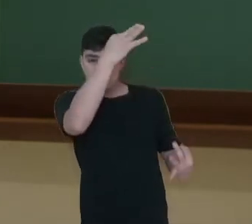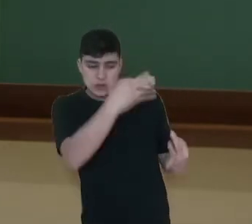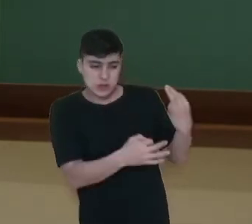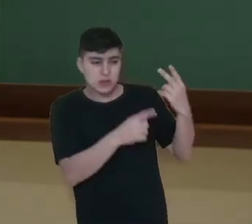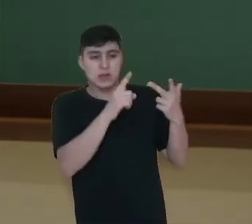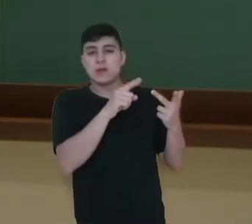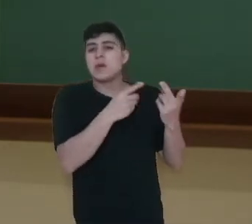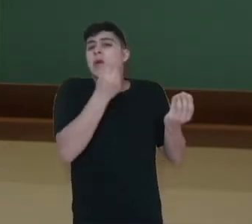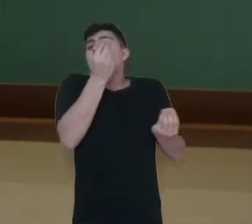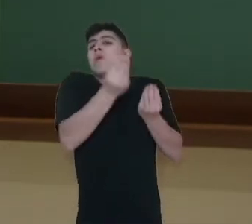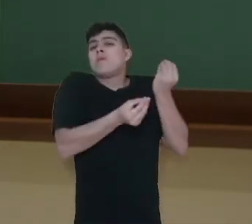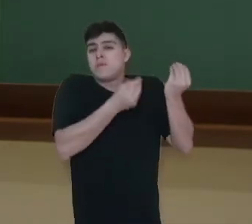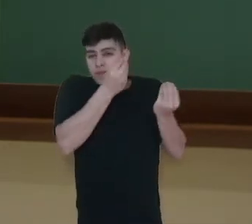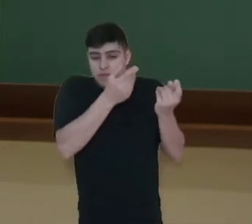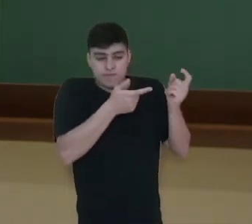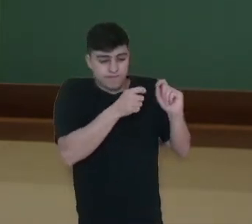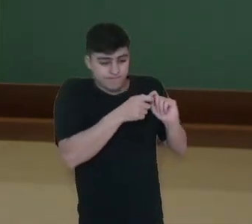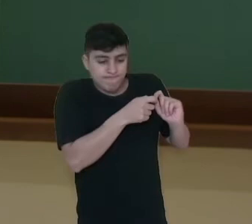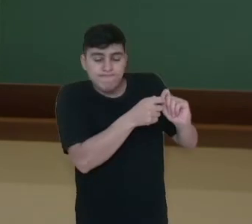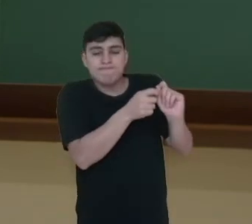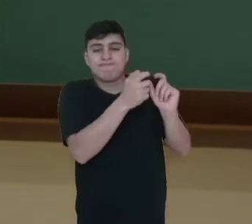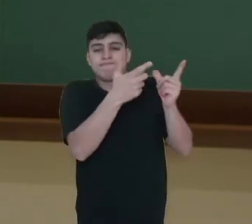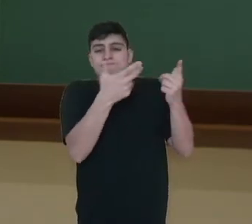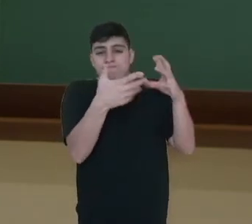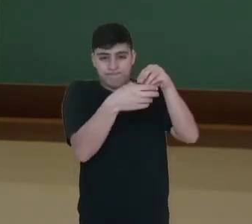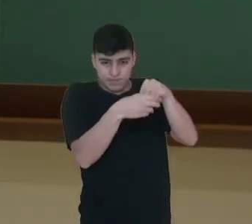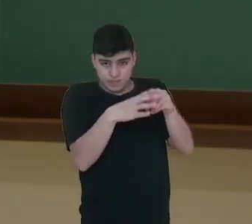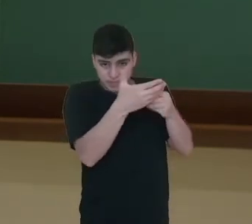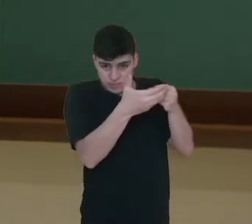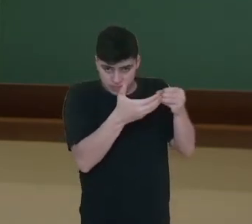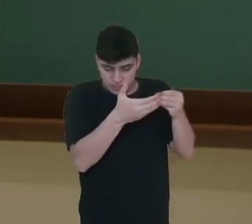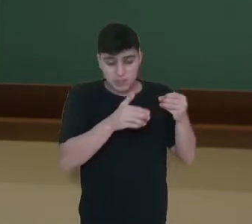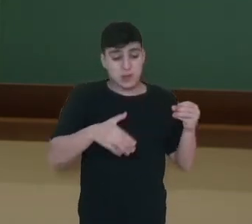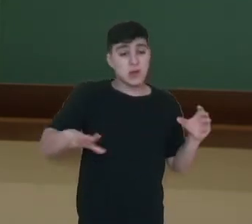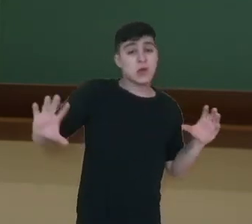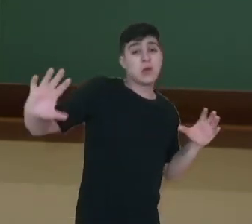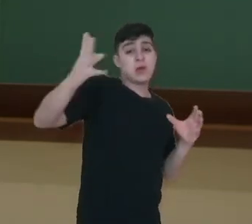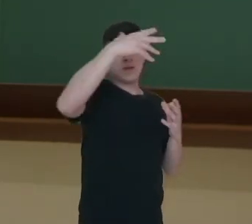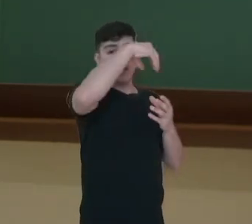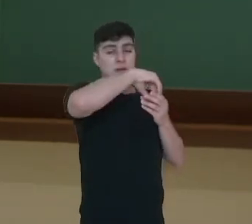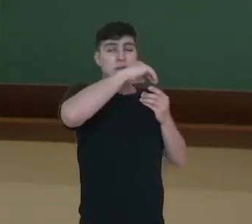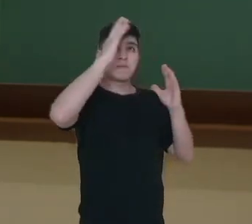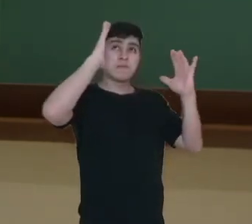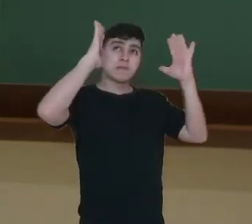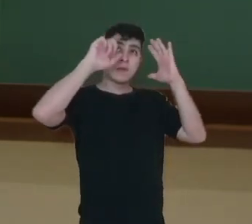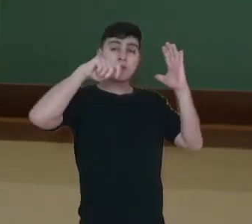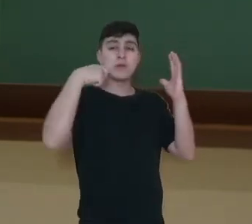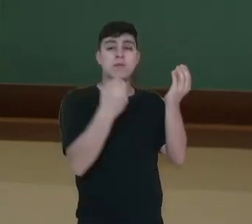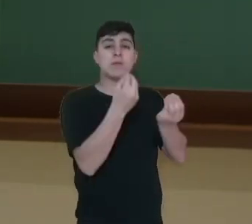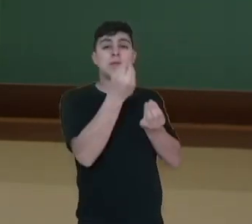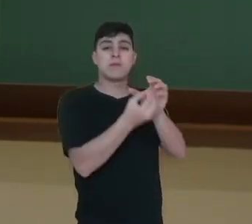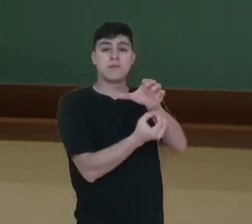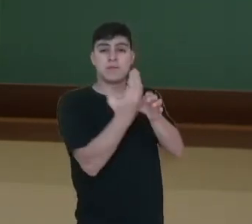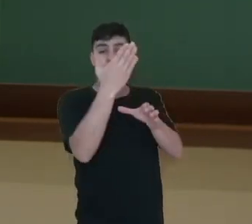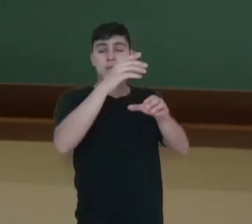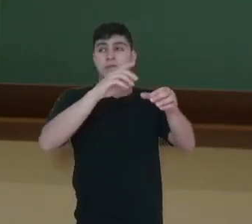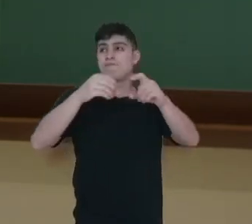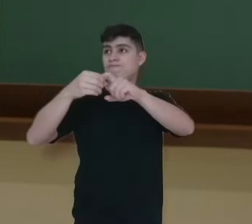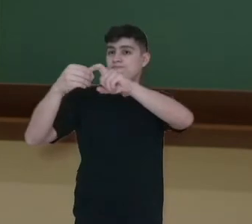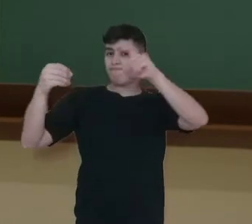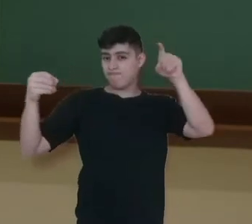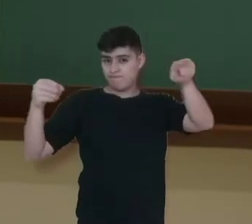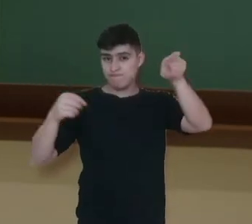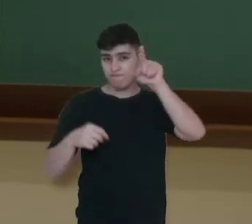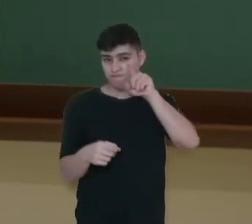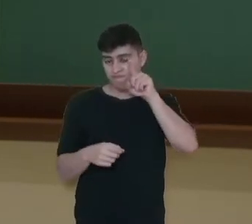pensada na Declaração da Independência Americana. Então, gente, vamos para mais uma atividade. Então,